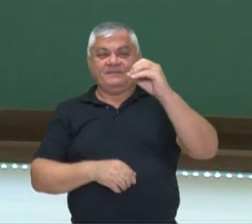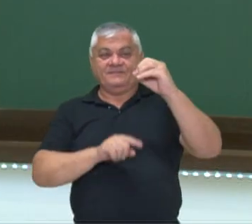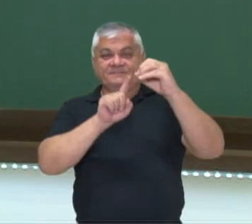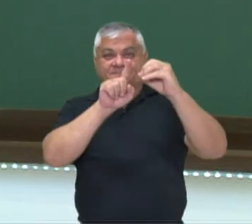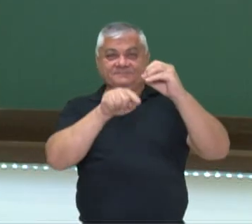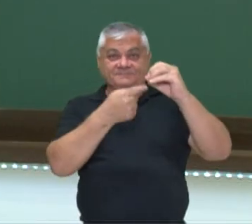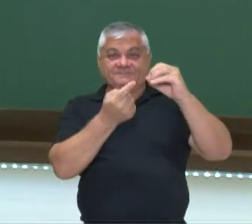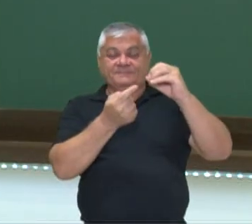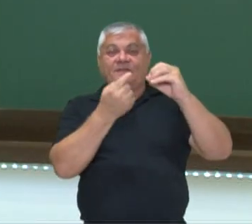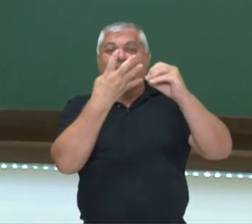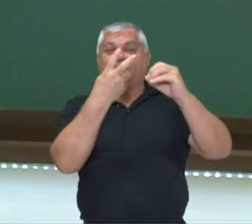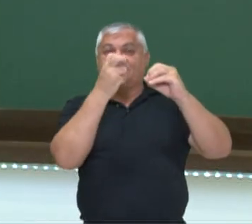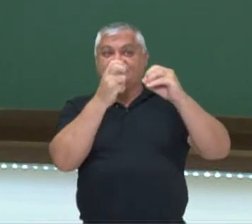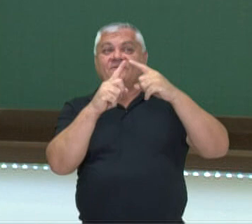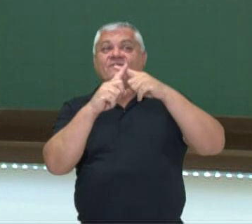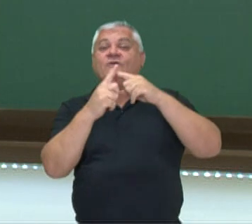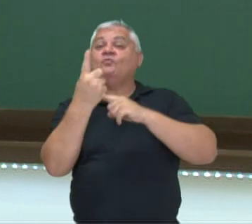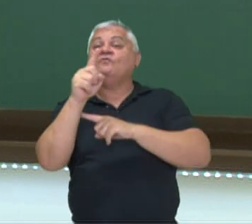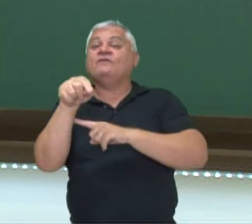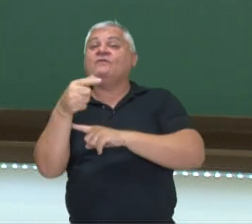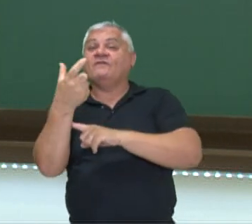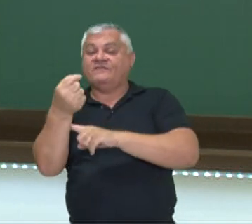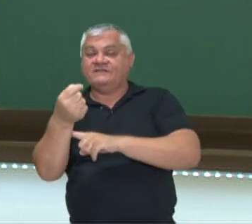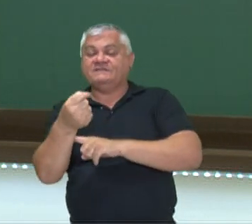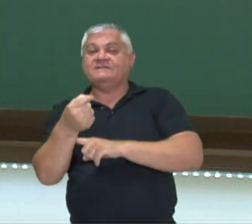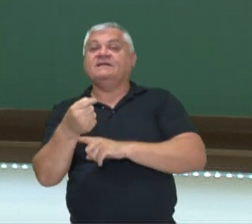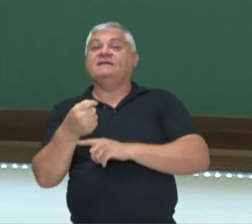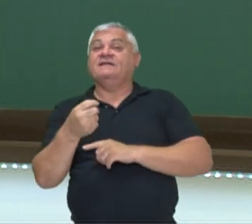0,45 vezes 1,20 é